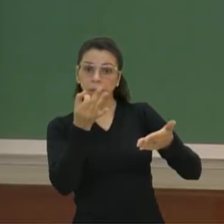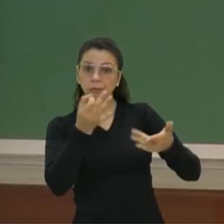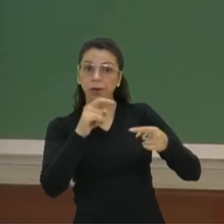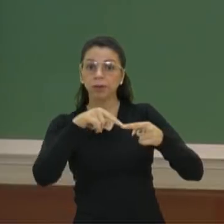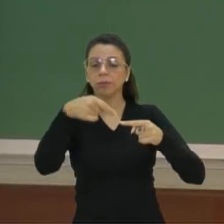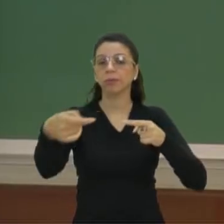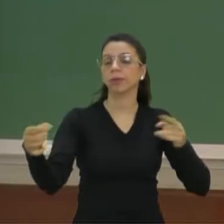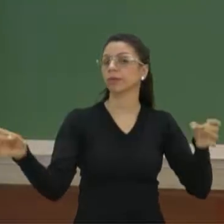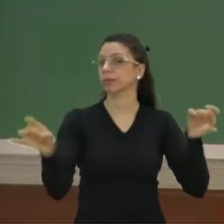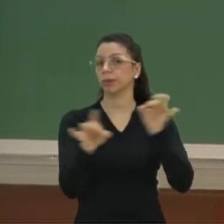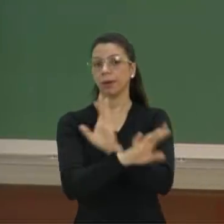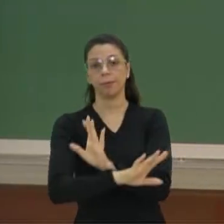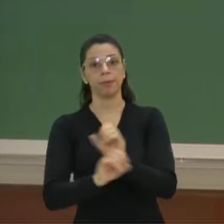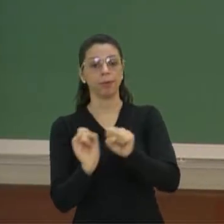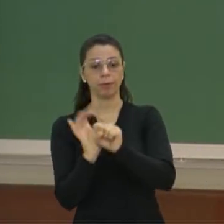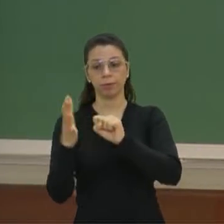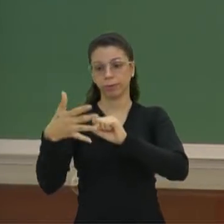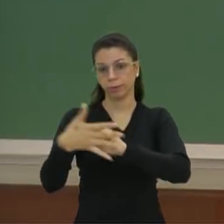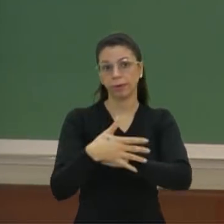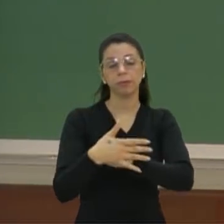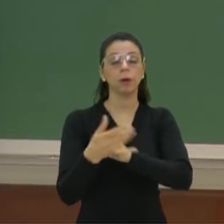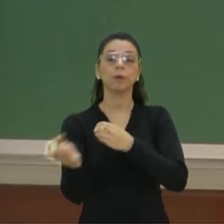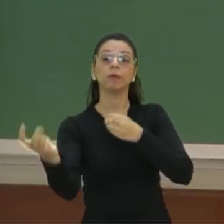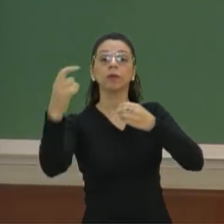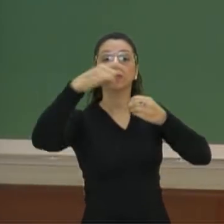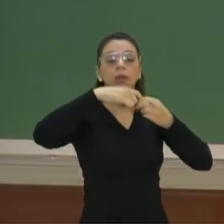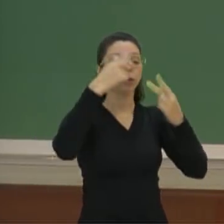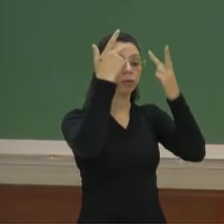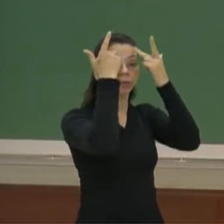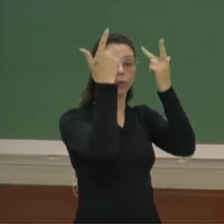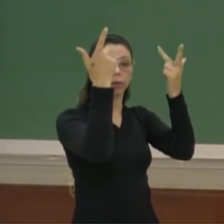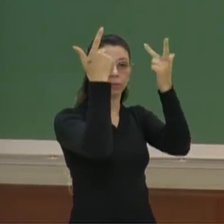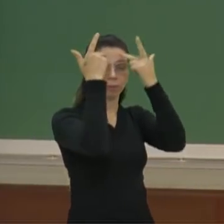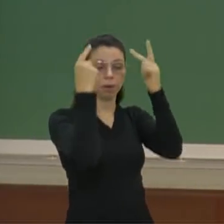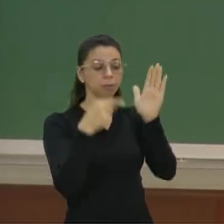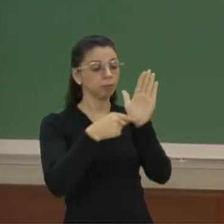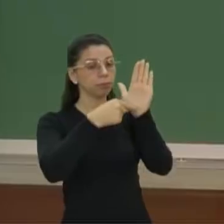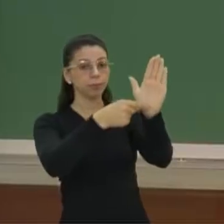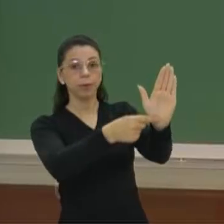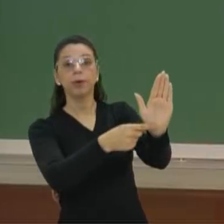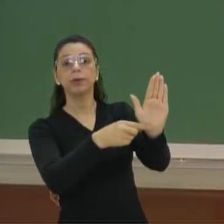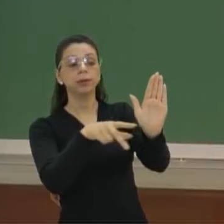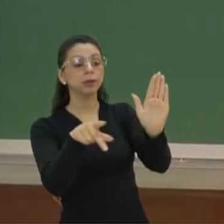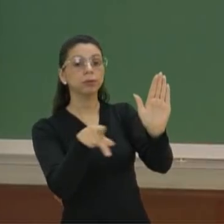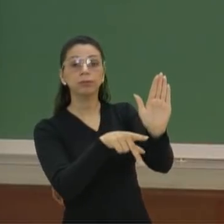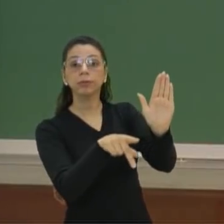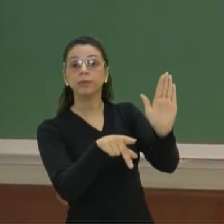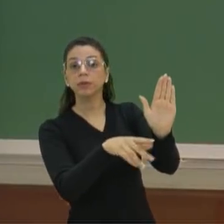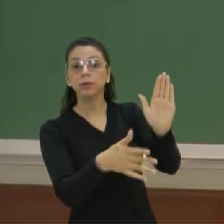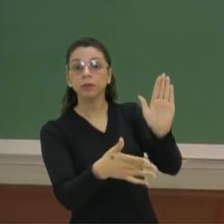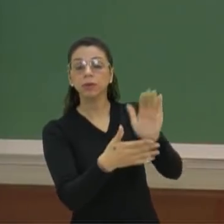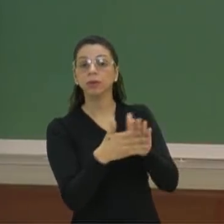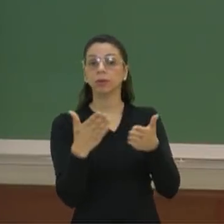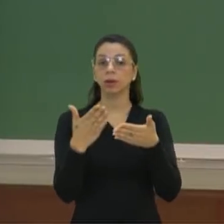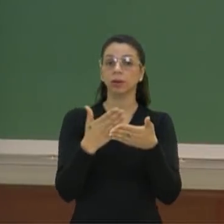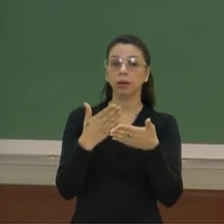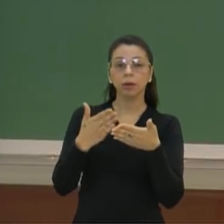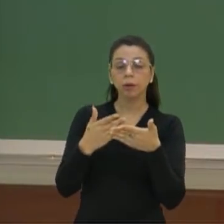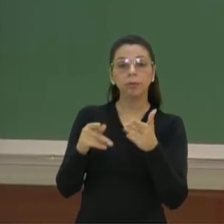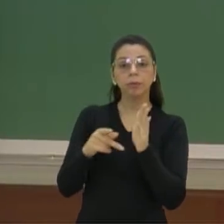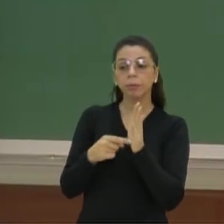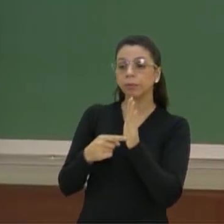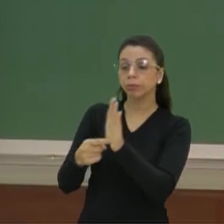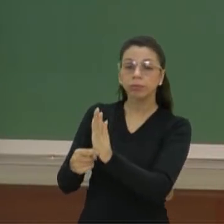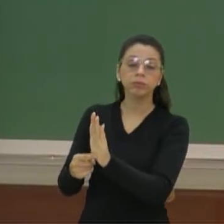isso passar, voltarmos à normalidade, mostre o seu caderno para o professor, mostre o seu caderno para a sua